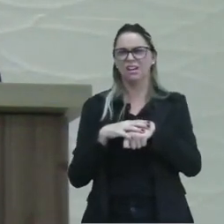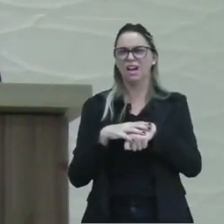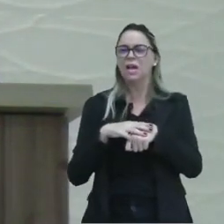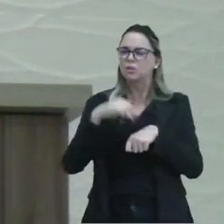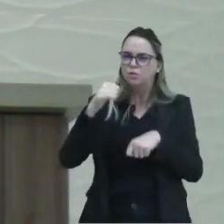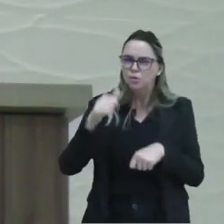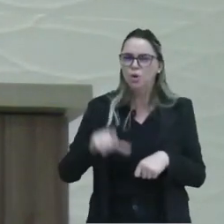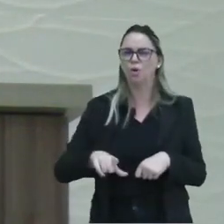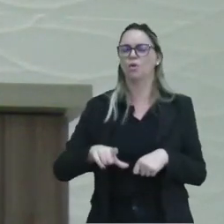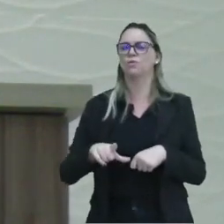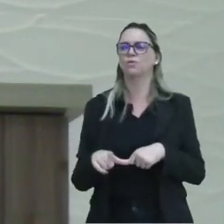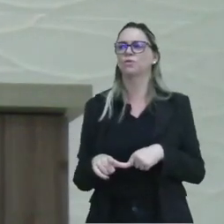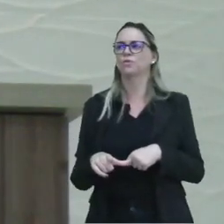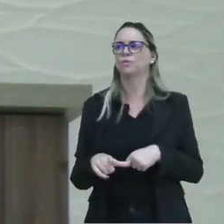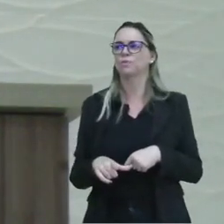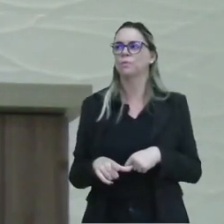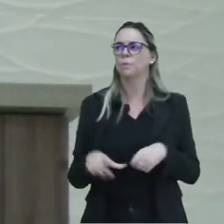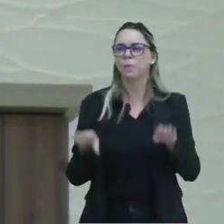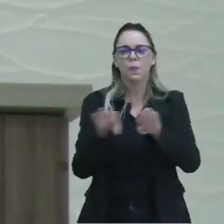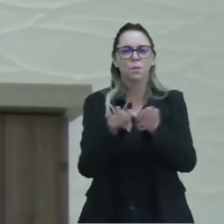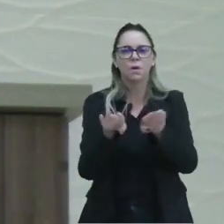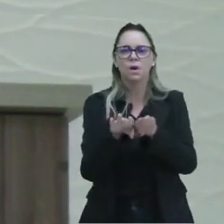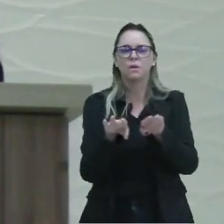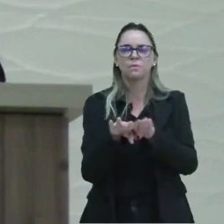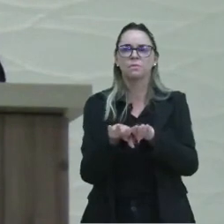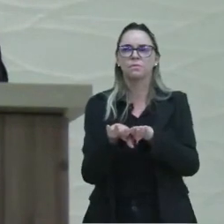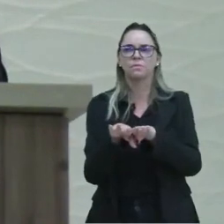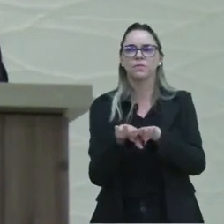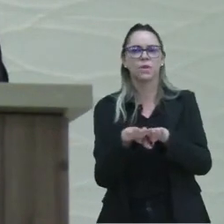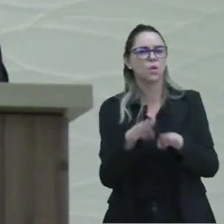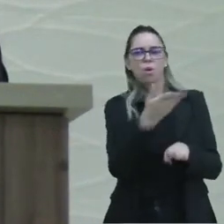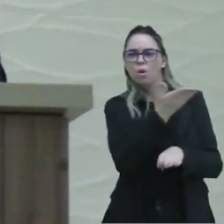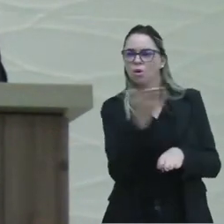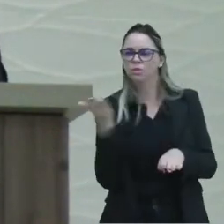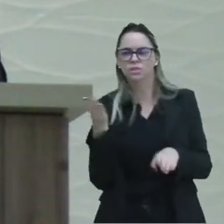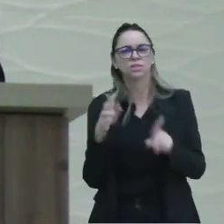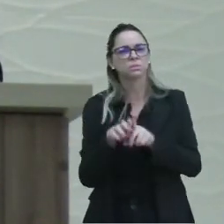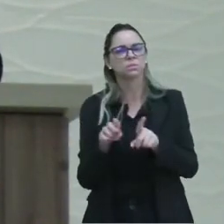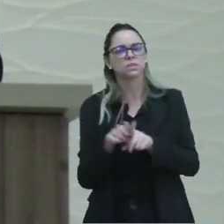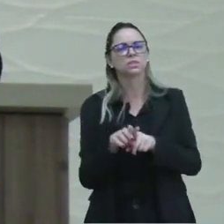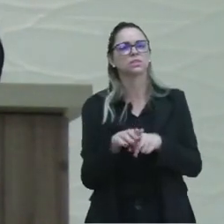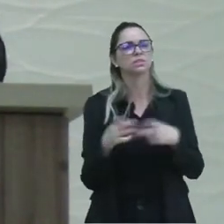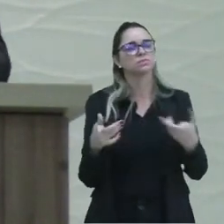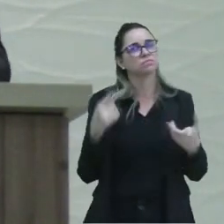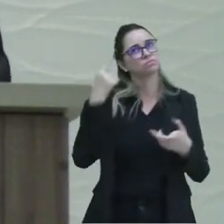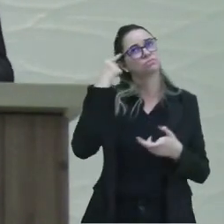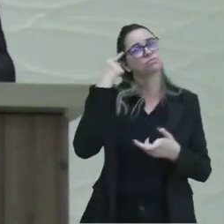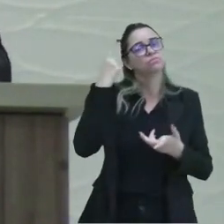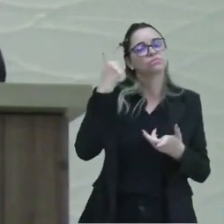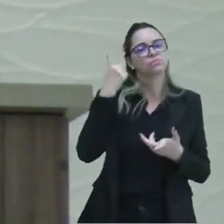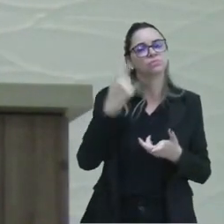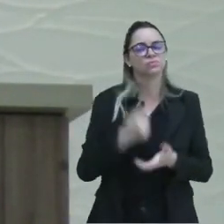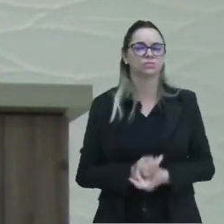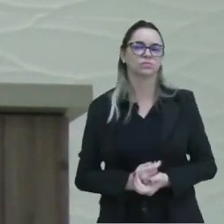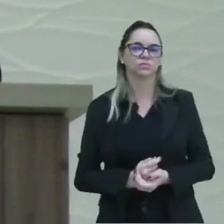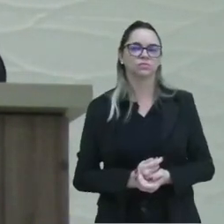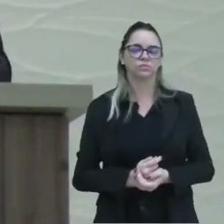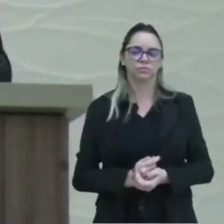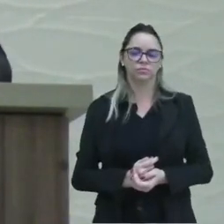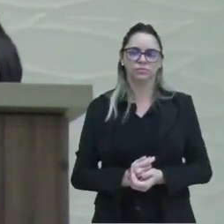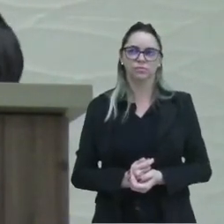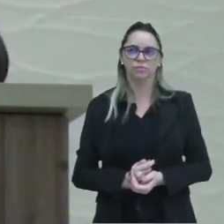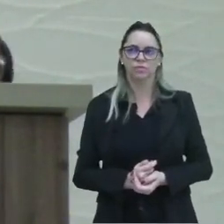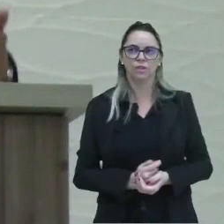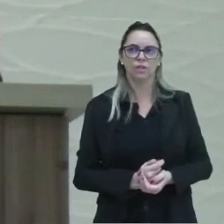submetê-la à mesma questão e submeter os demais à mesma questão? Isso é uma questão de lógica, não é uma questão